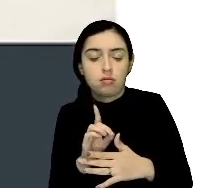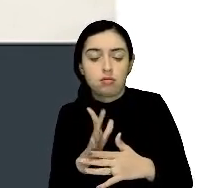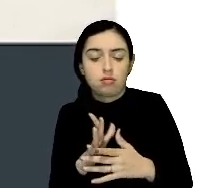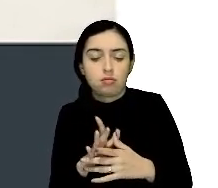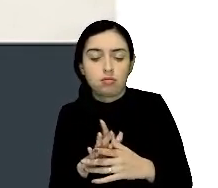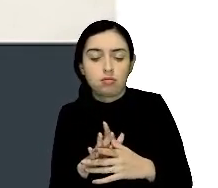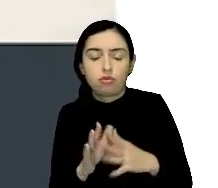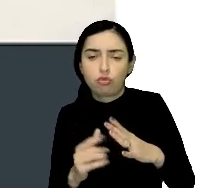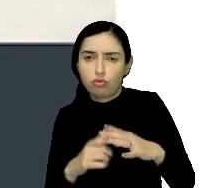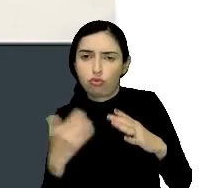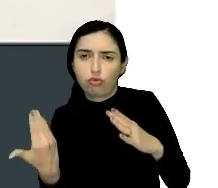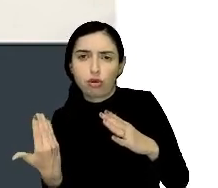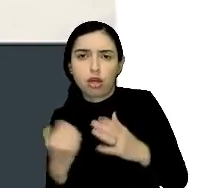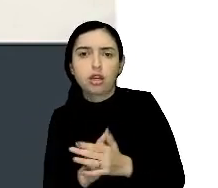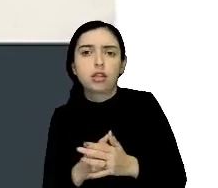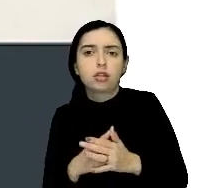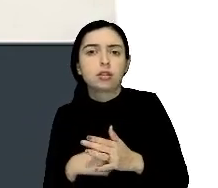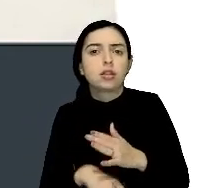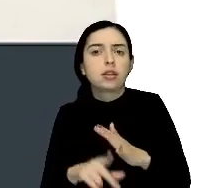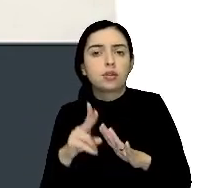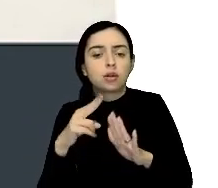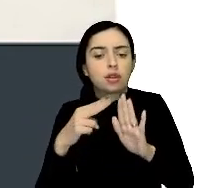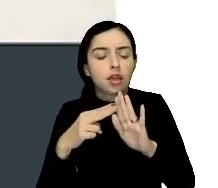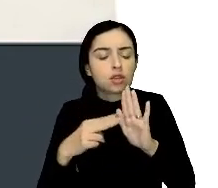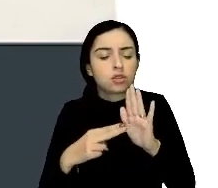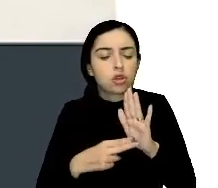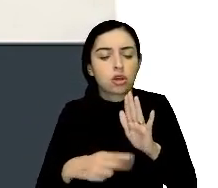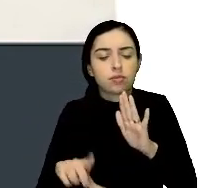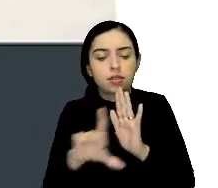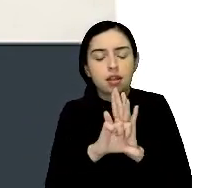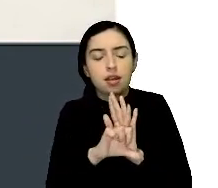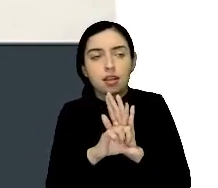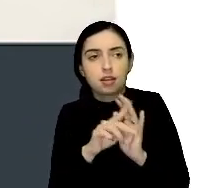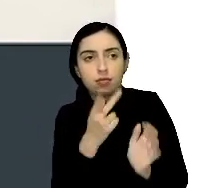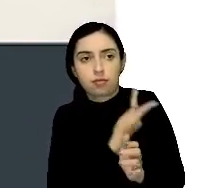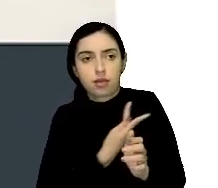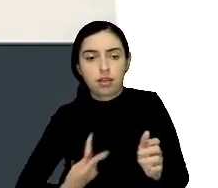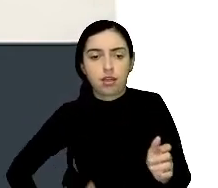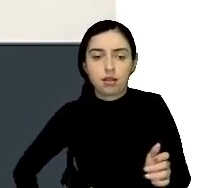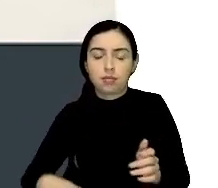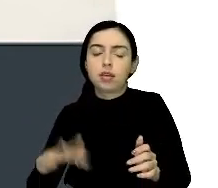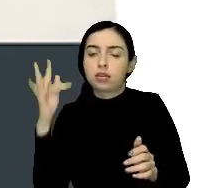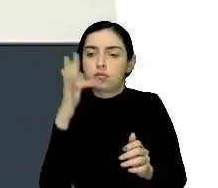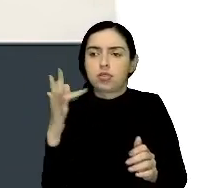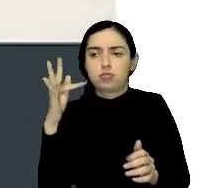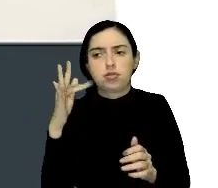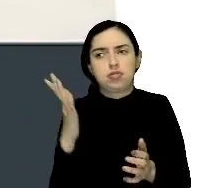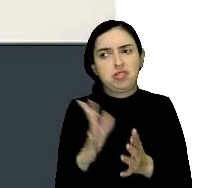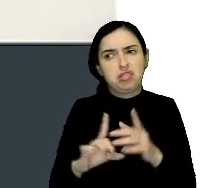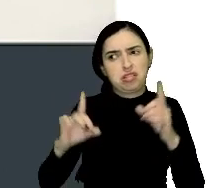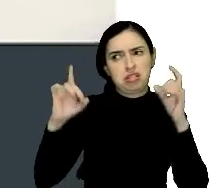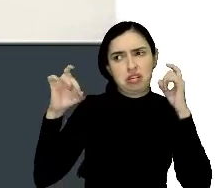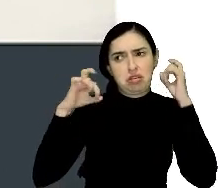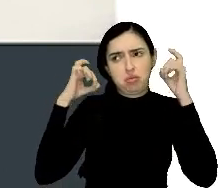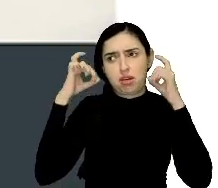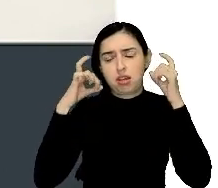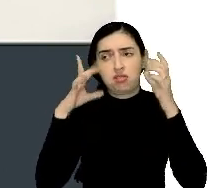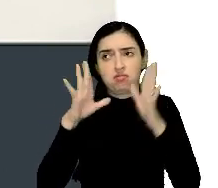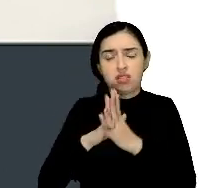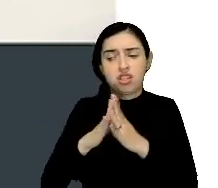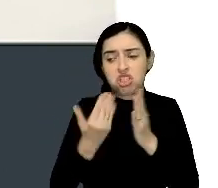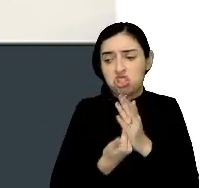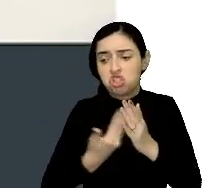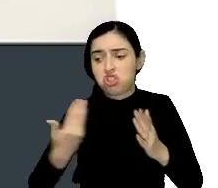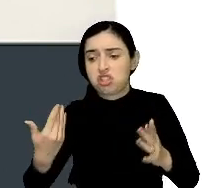fora do que está determinado na legislação para ser presidente da República, eu até entendo que isso seria complicado. Vai que esse cara retire a necessidade